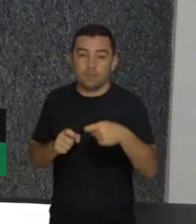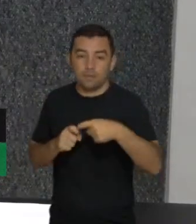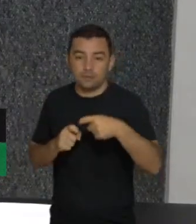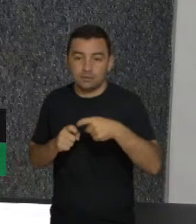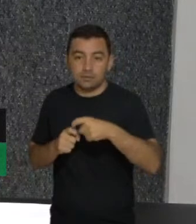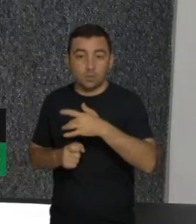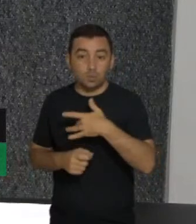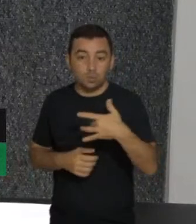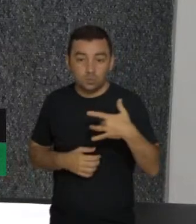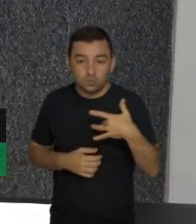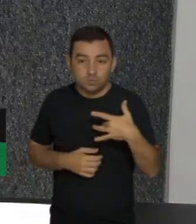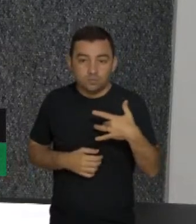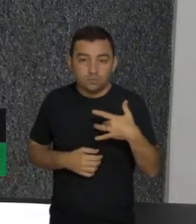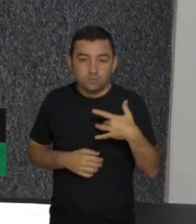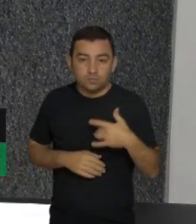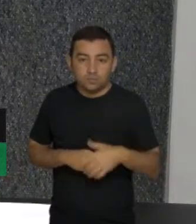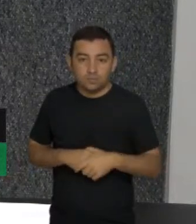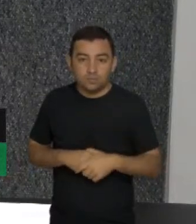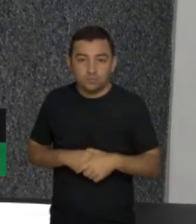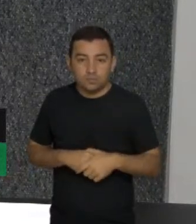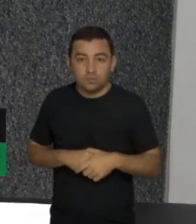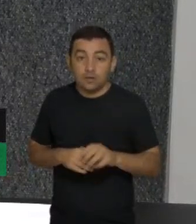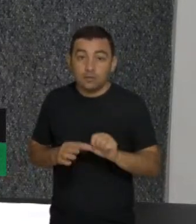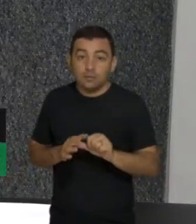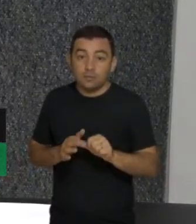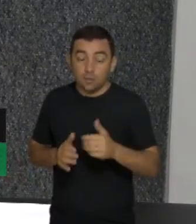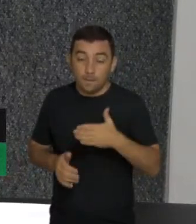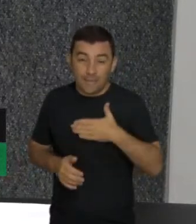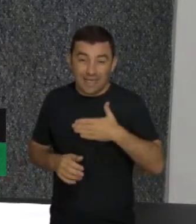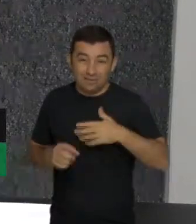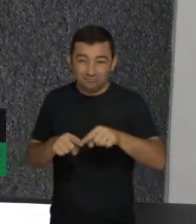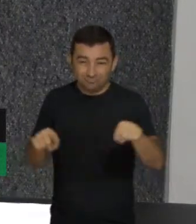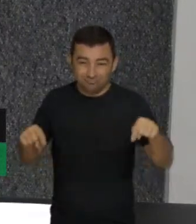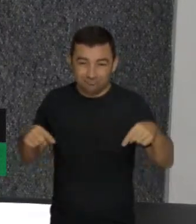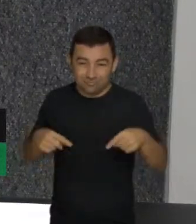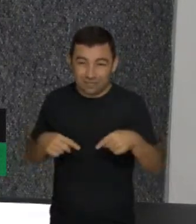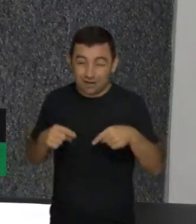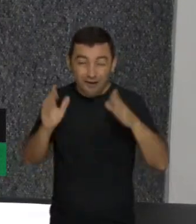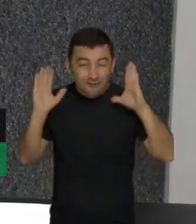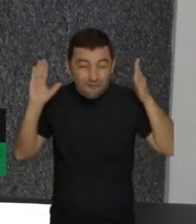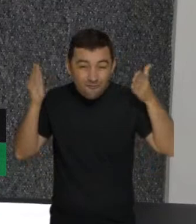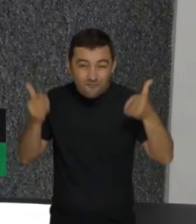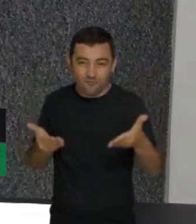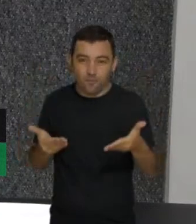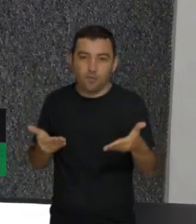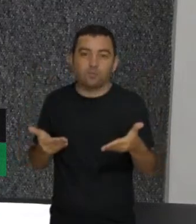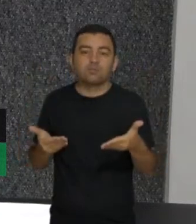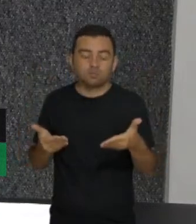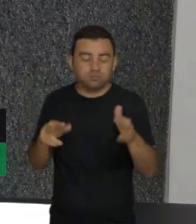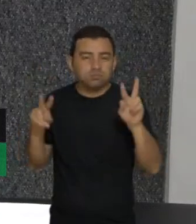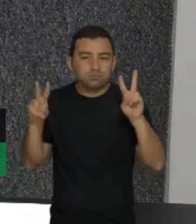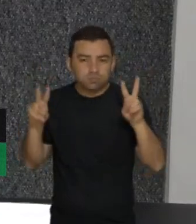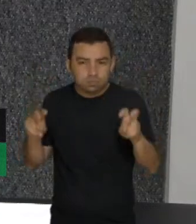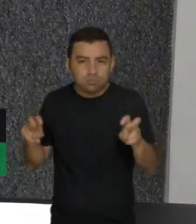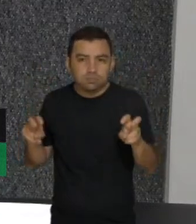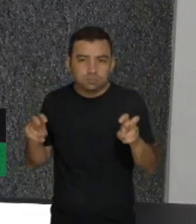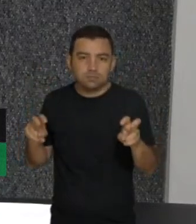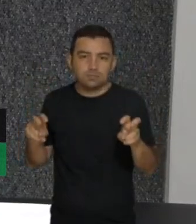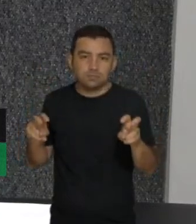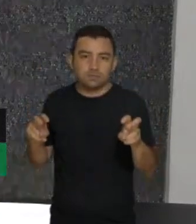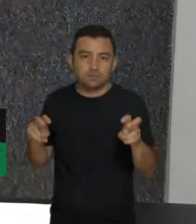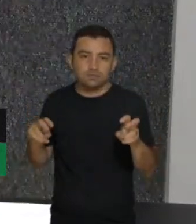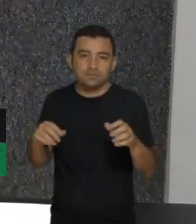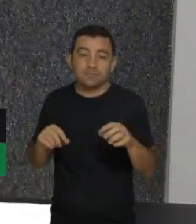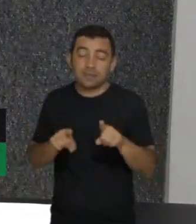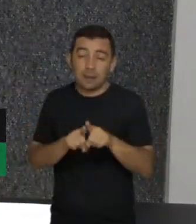saúde né o meu gabinete é um gabinete extremamente voltado para esses temas e também